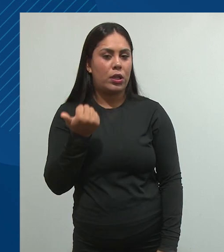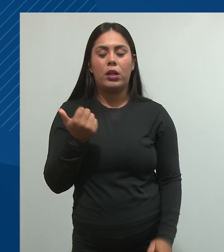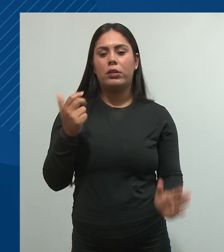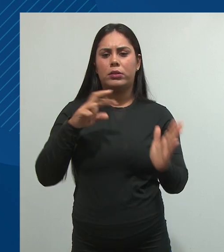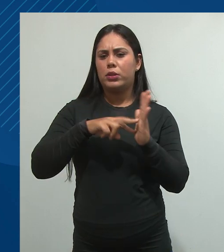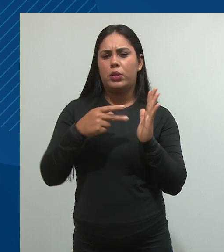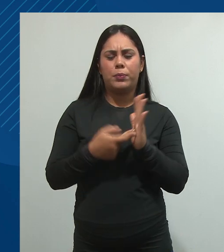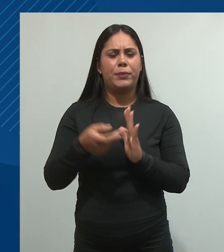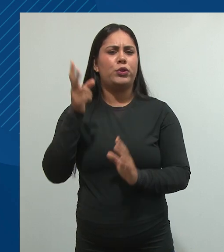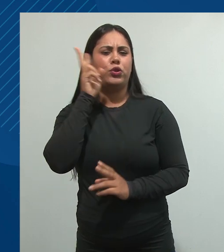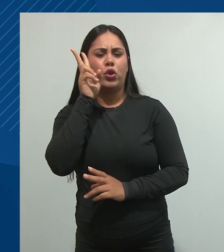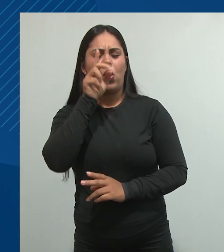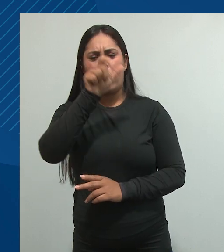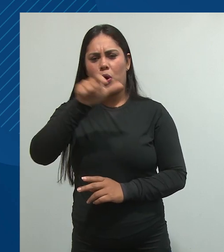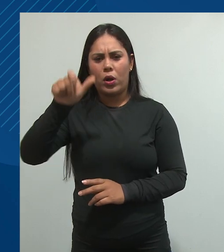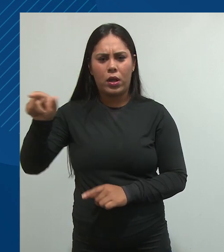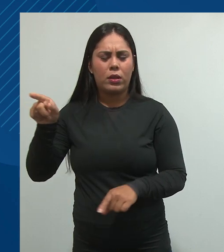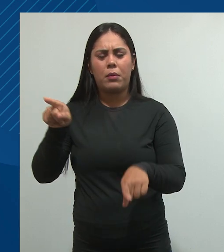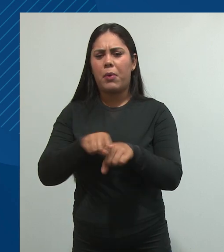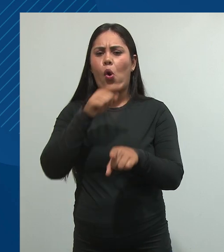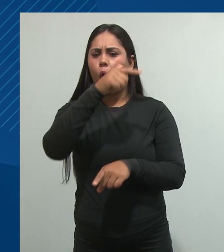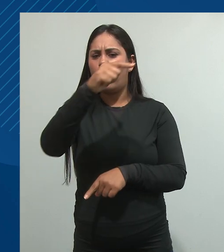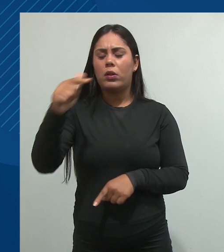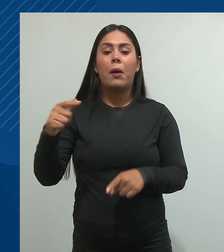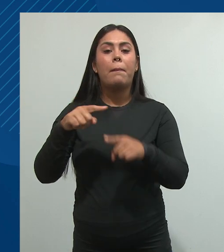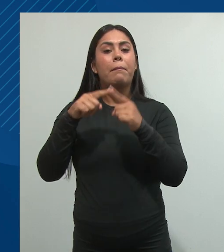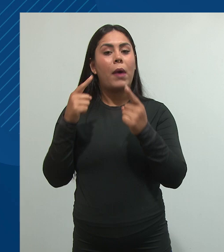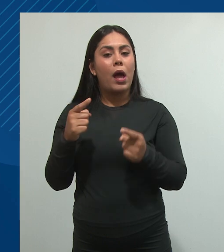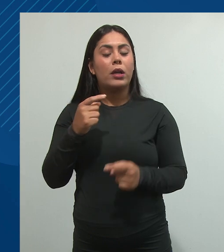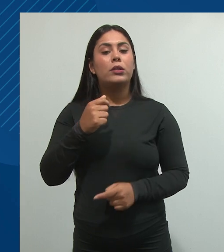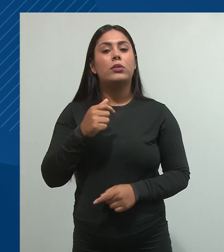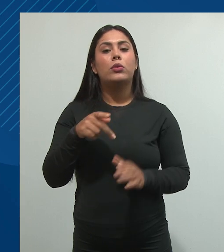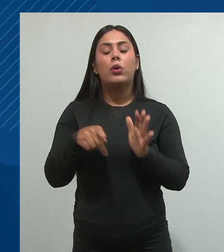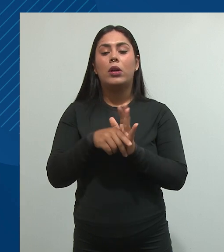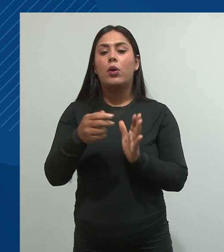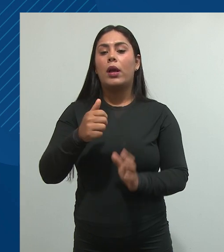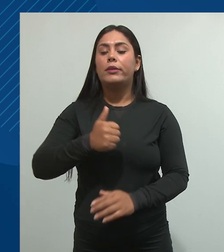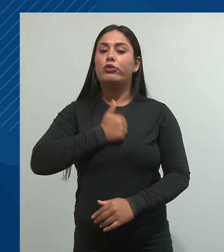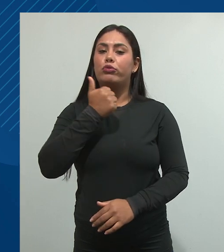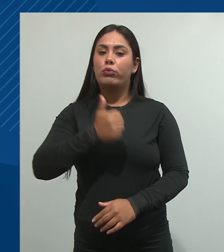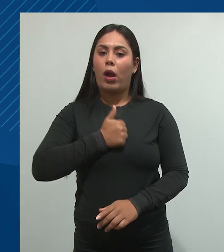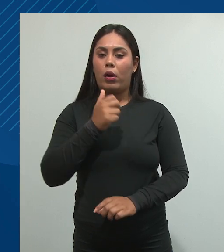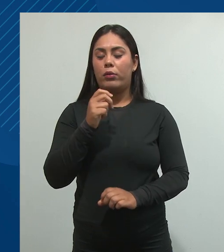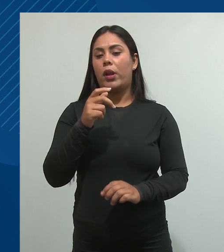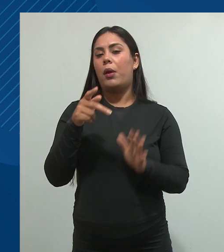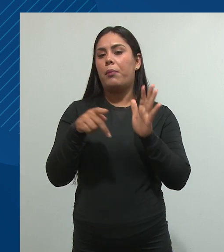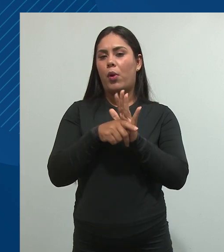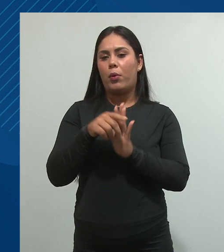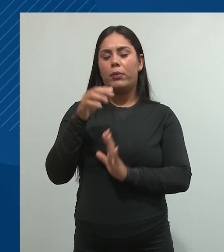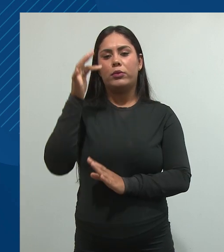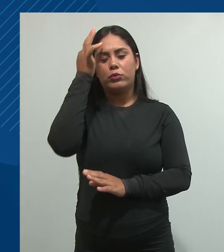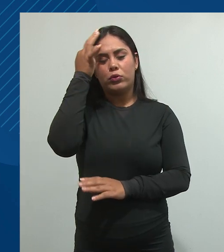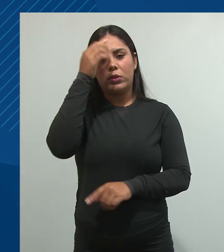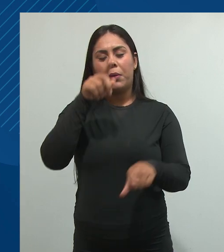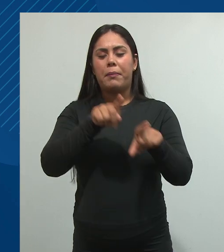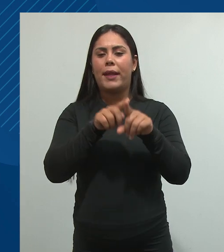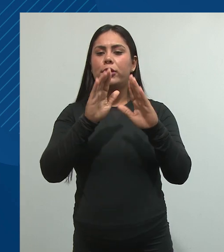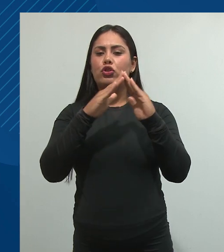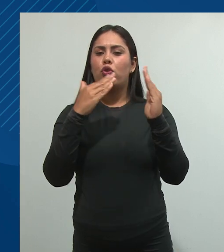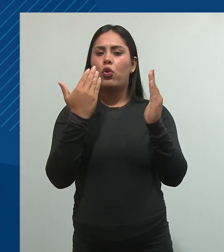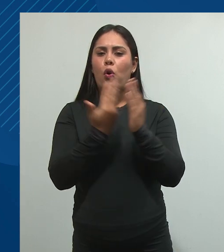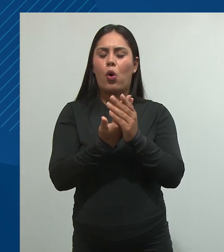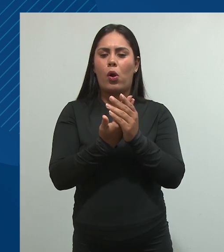significa que historiadores ou geógrafos antes não fizessem, mas a partir da figura do Franz Boas, né? E dessa escola lá de Nova York,